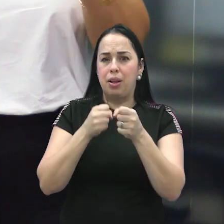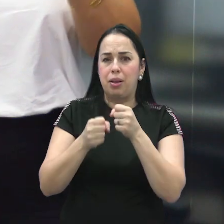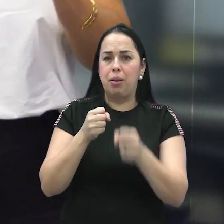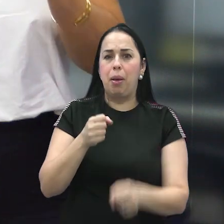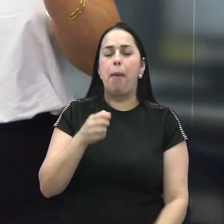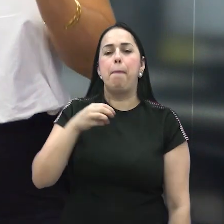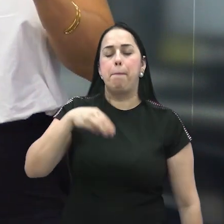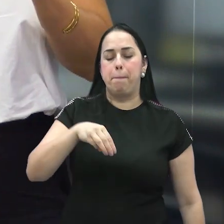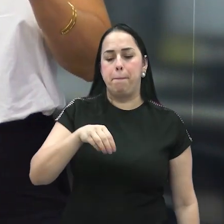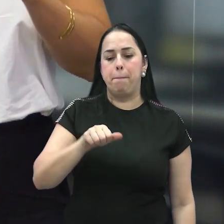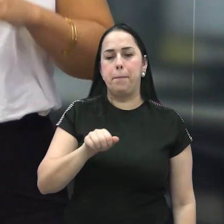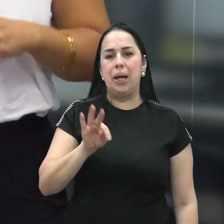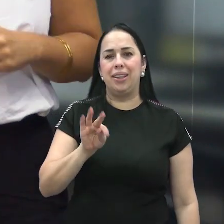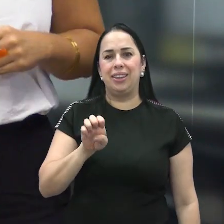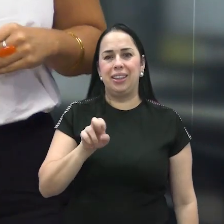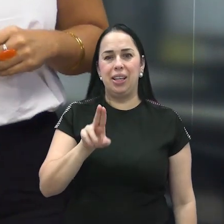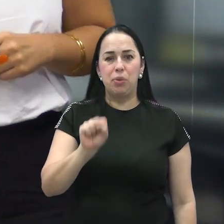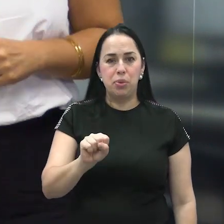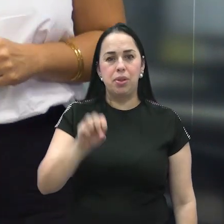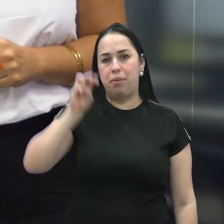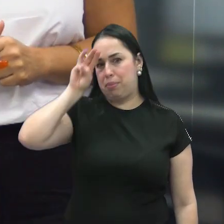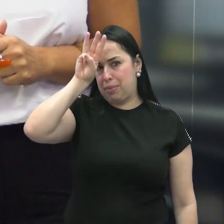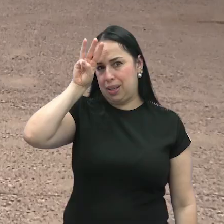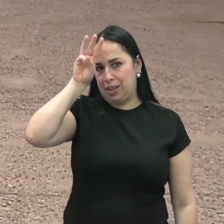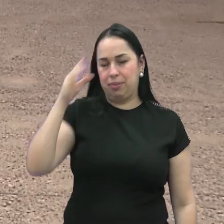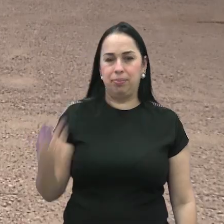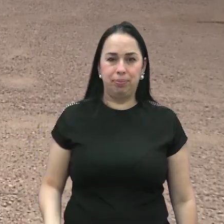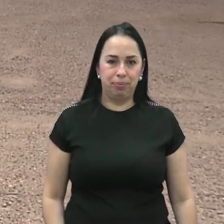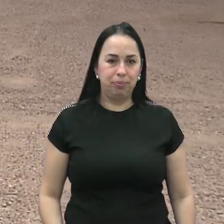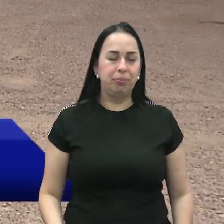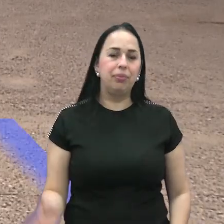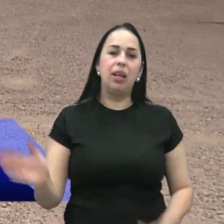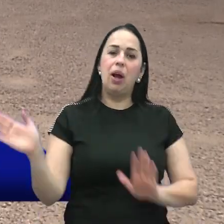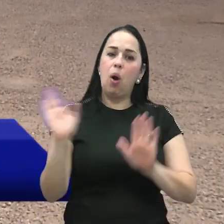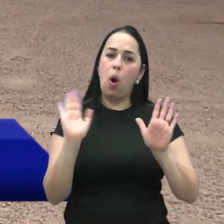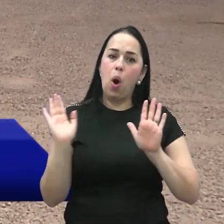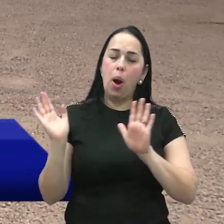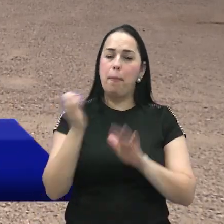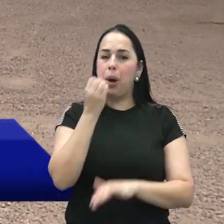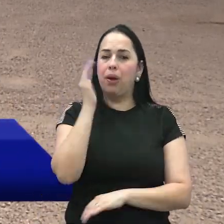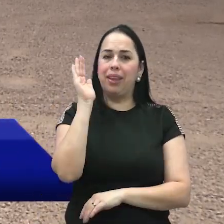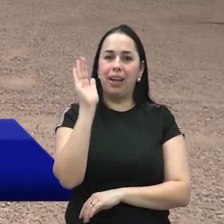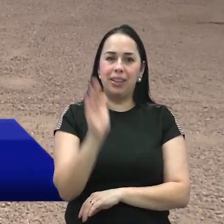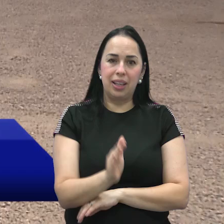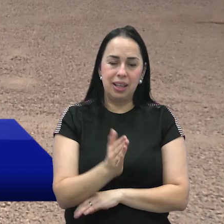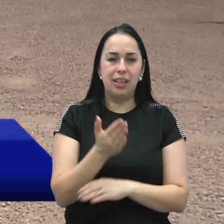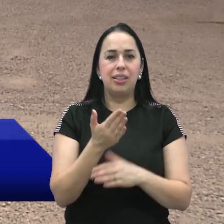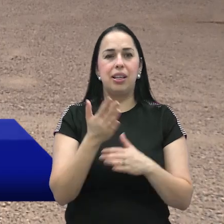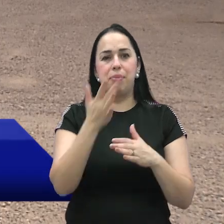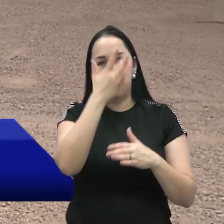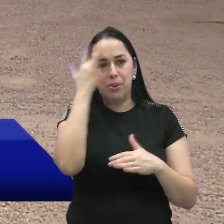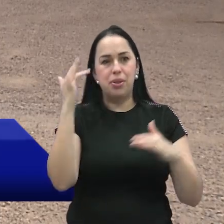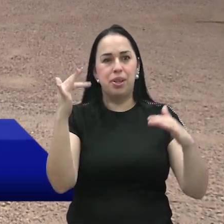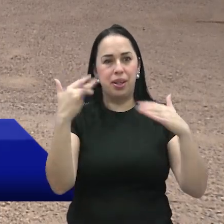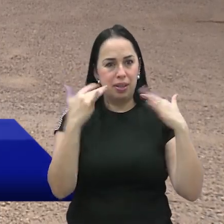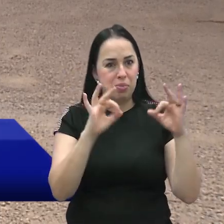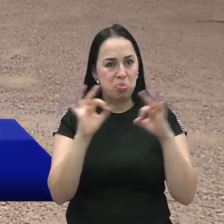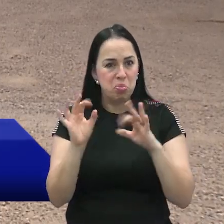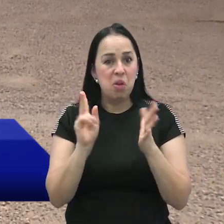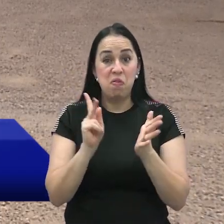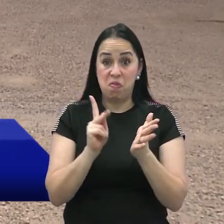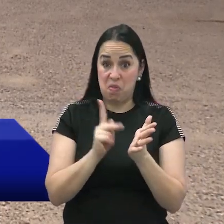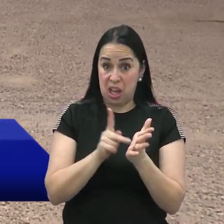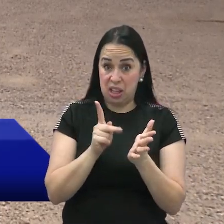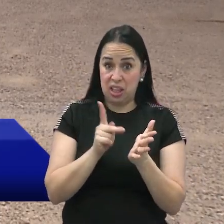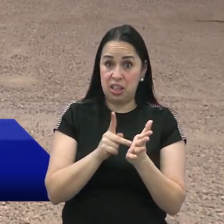repórter Matheus Andrade. Boa tarde, Matheus. Oi, Francine, boa tarde para você, para todos que nos acompanham. É isso